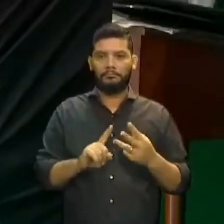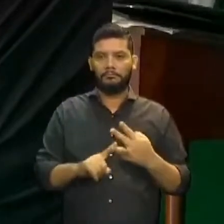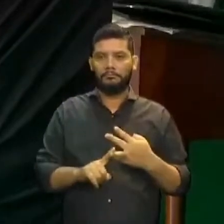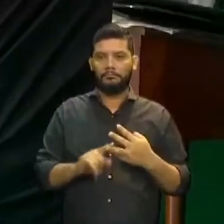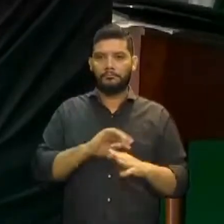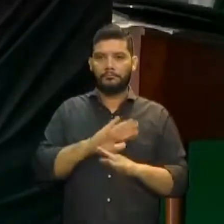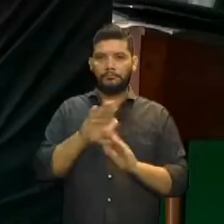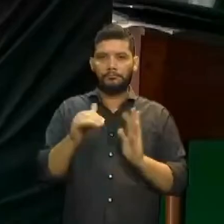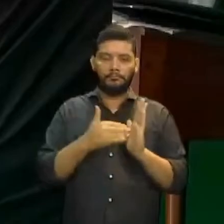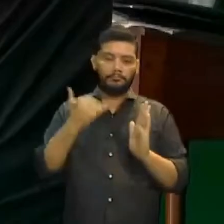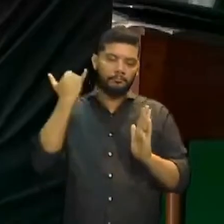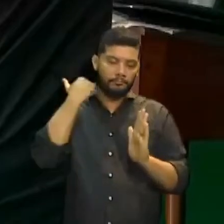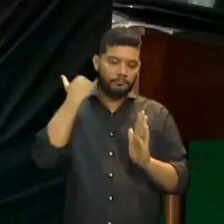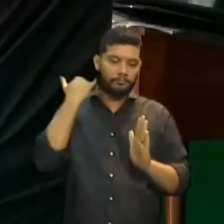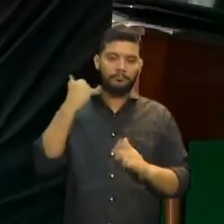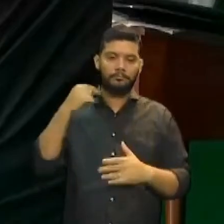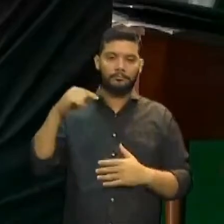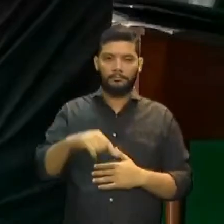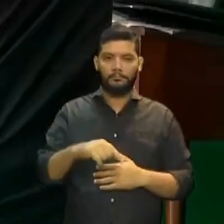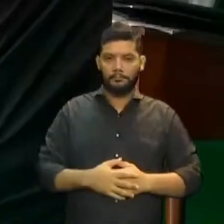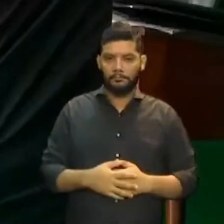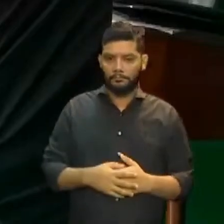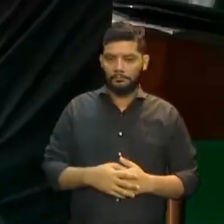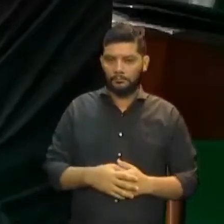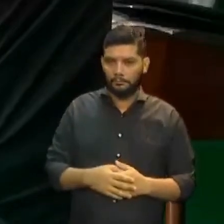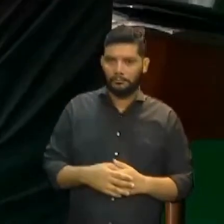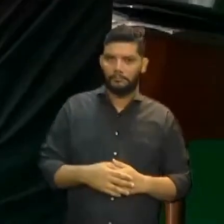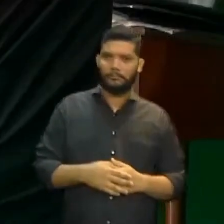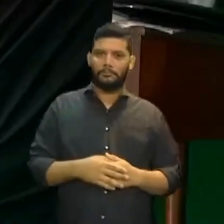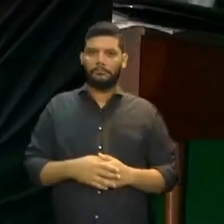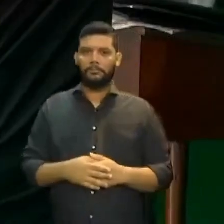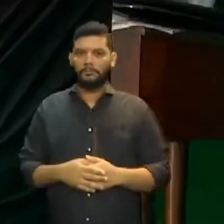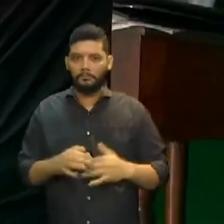da assistência social, de todos os serviços que estão sendo prestados aqui nessa casa.